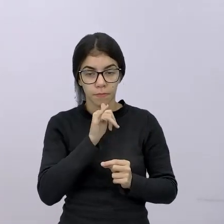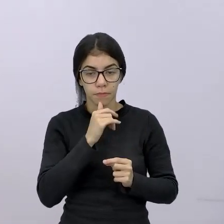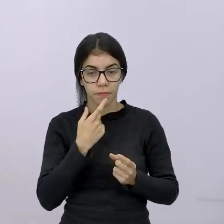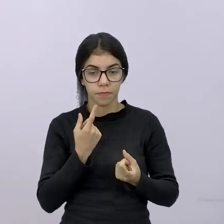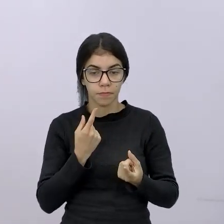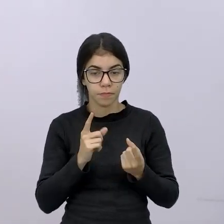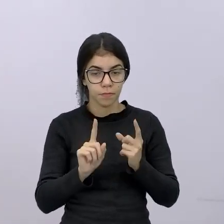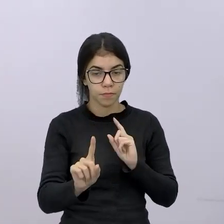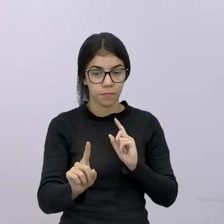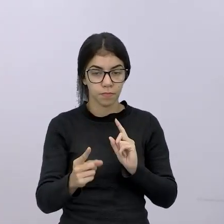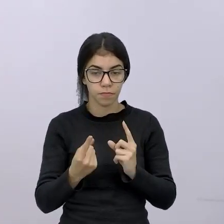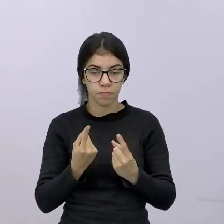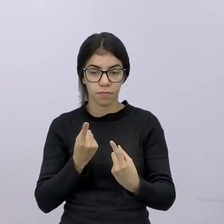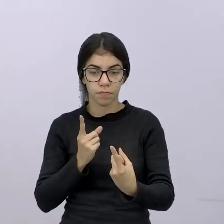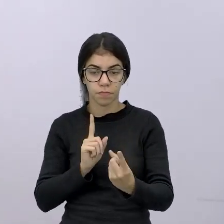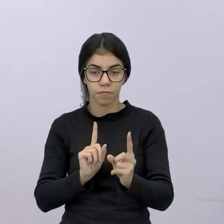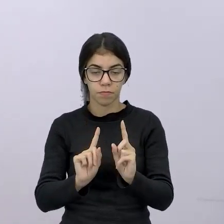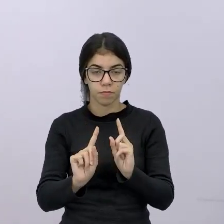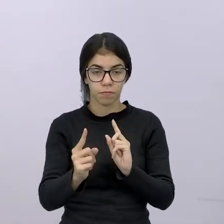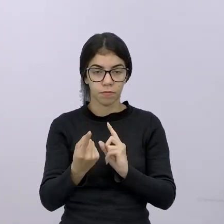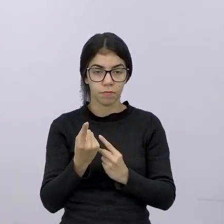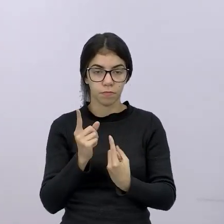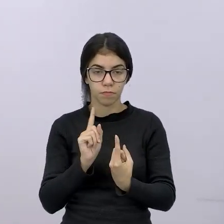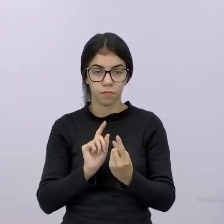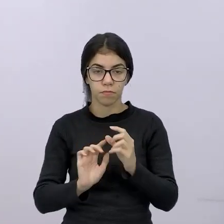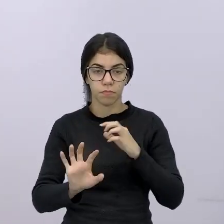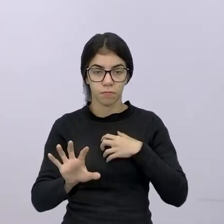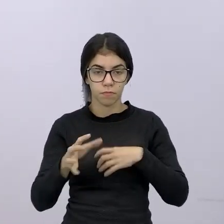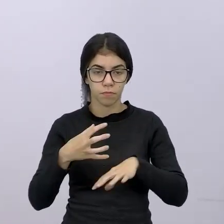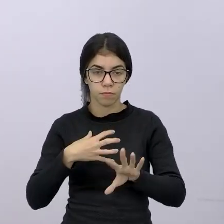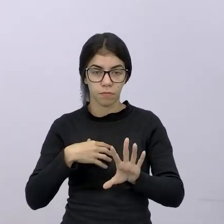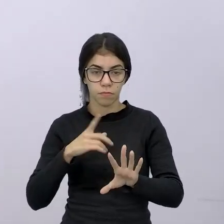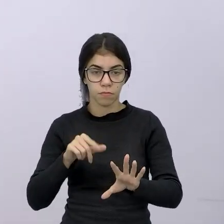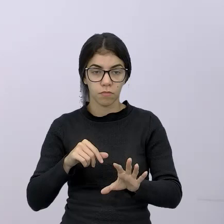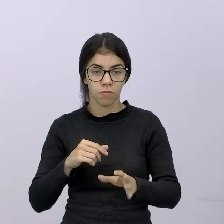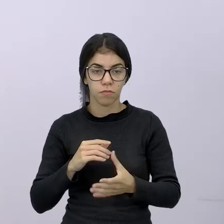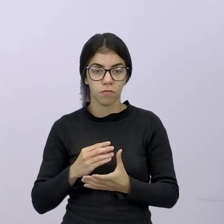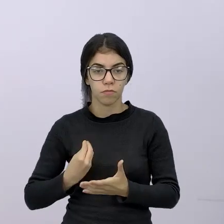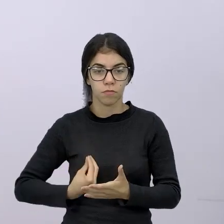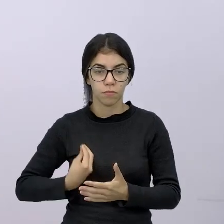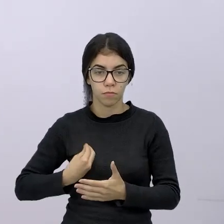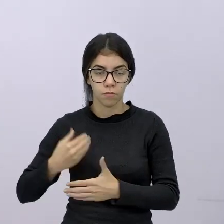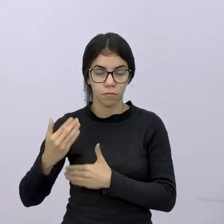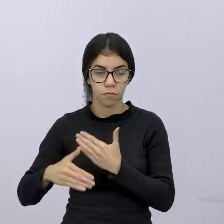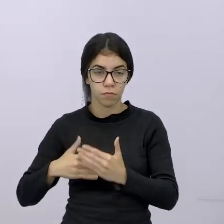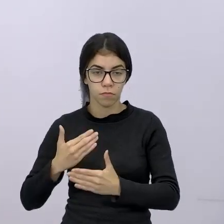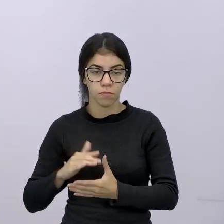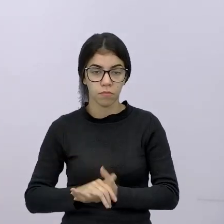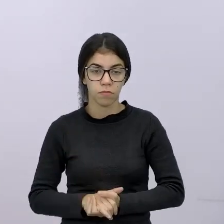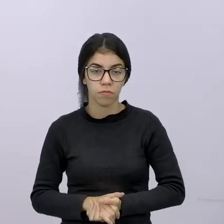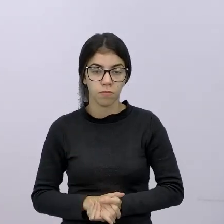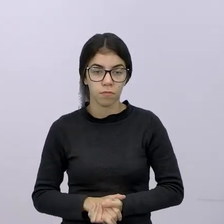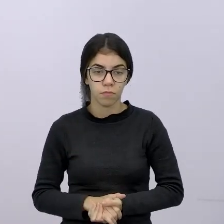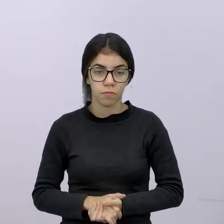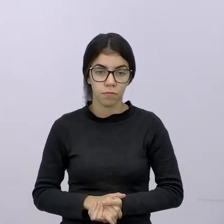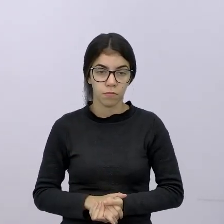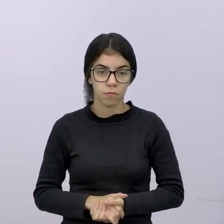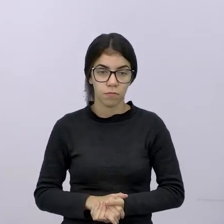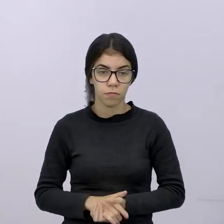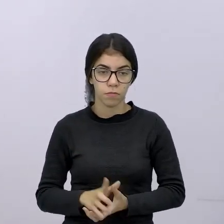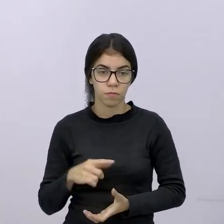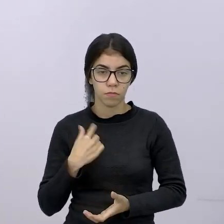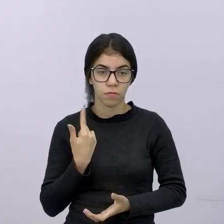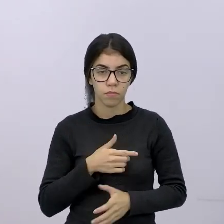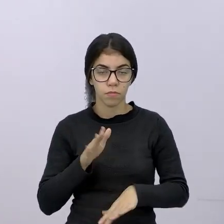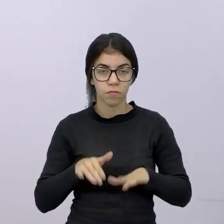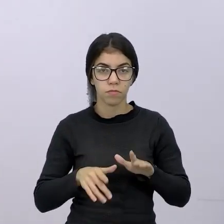voltar para o outro, né? Nesse sentido, eu estava falando de essência, só para concluir a aula, a gente acaba colocando